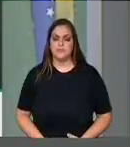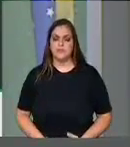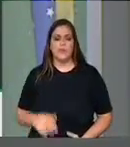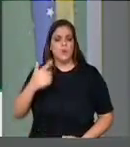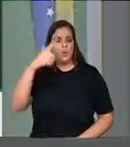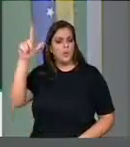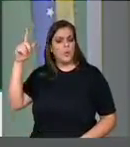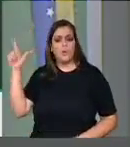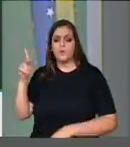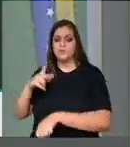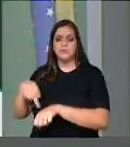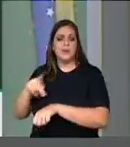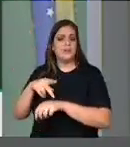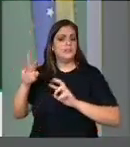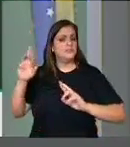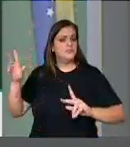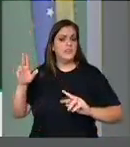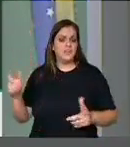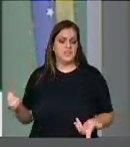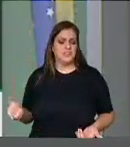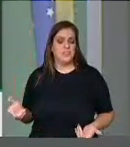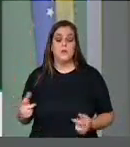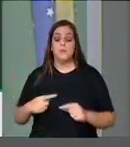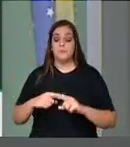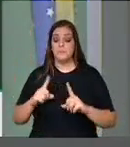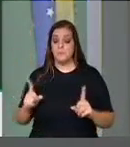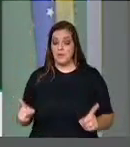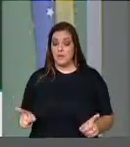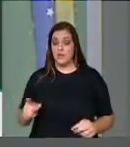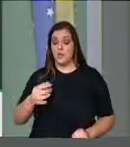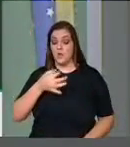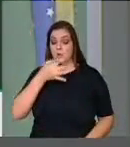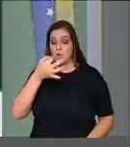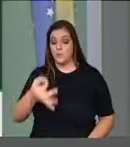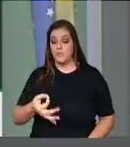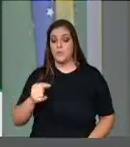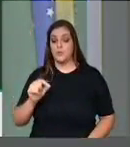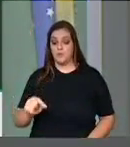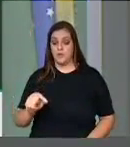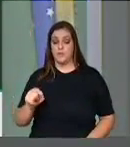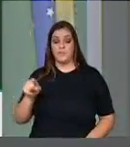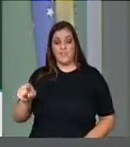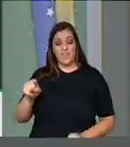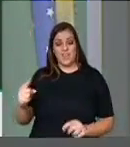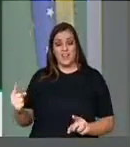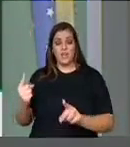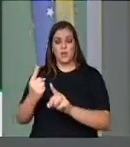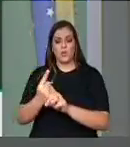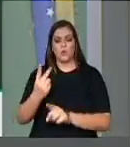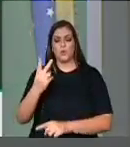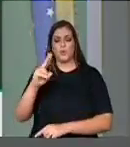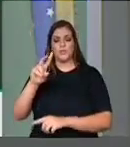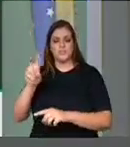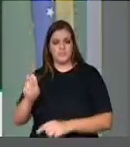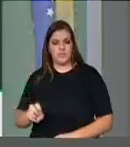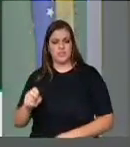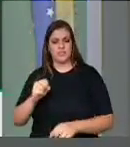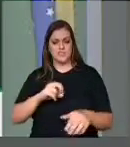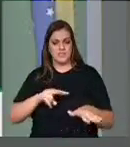dos países do mundo inteiro, praticamente. Agora, o certo é que eles se reúnem 2 vezes por semana, mas significa que o seu